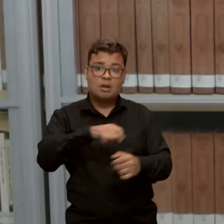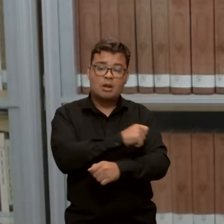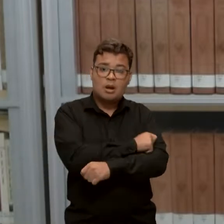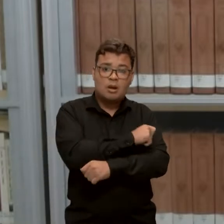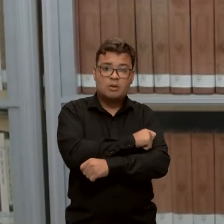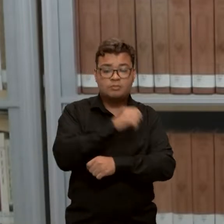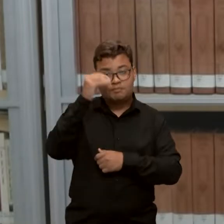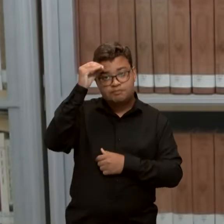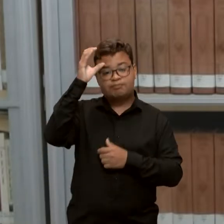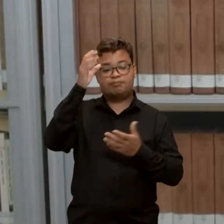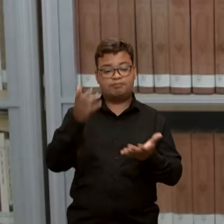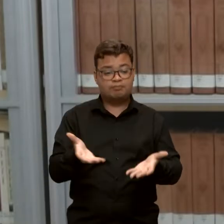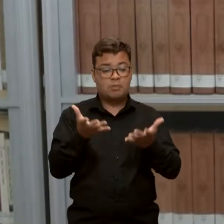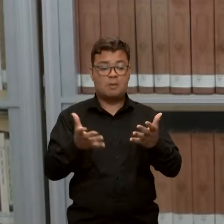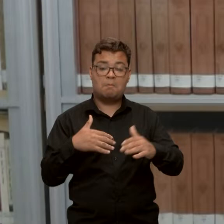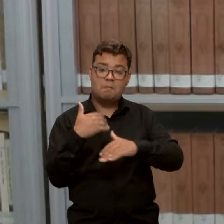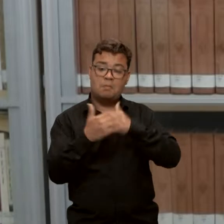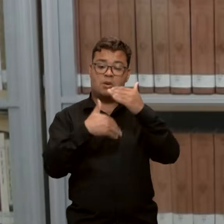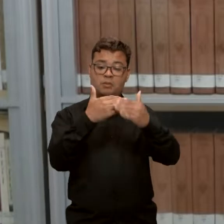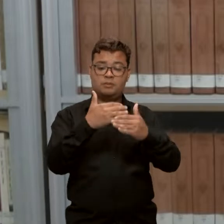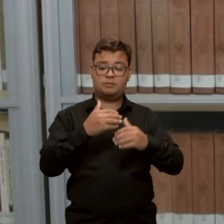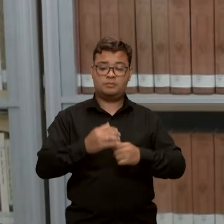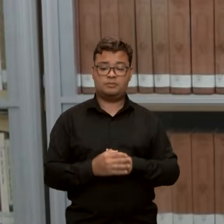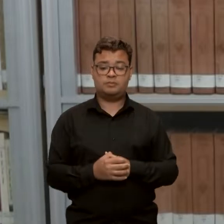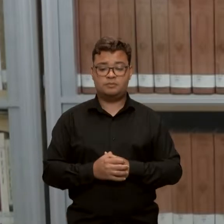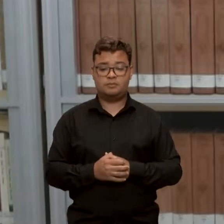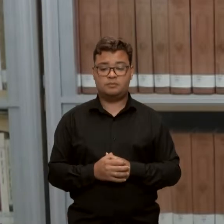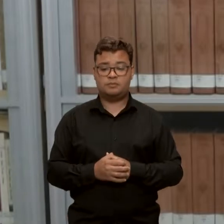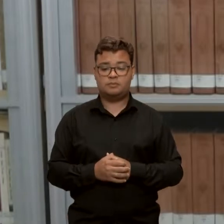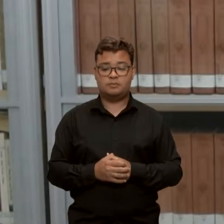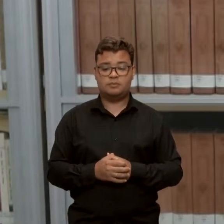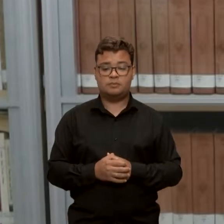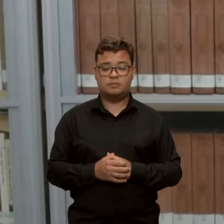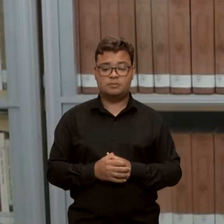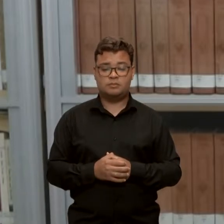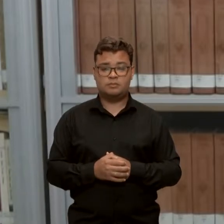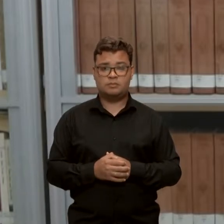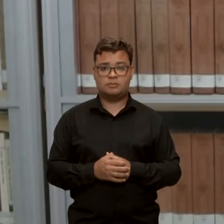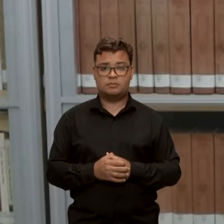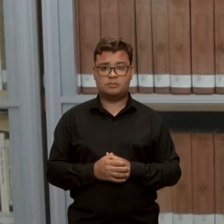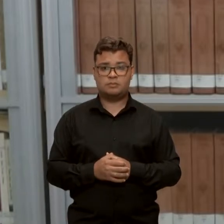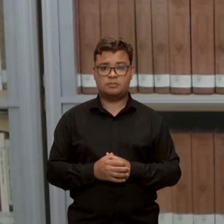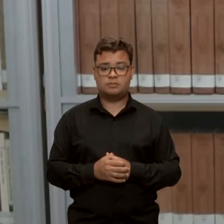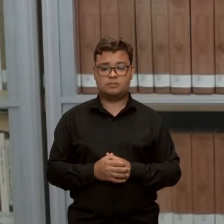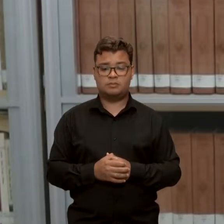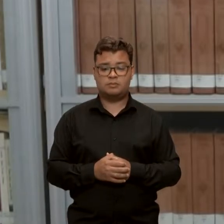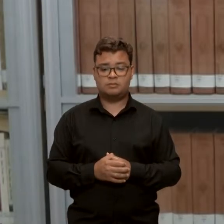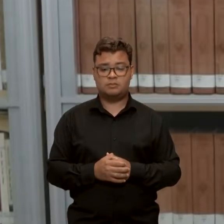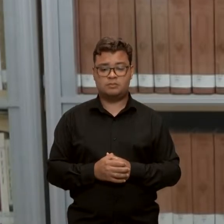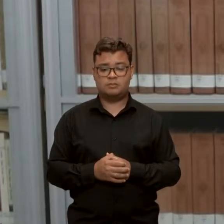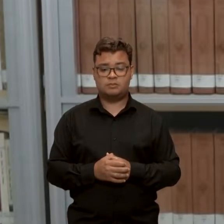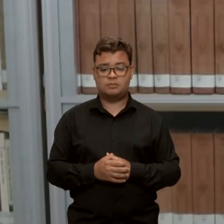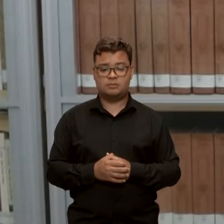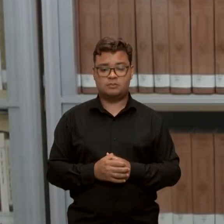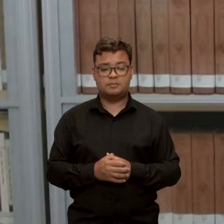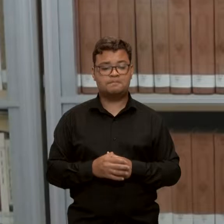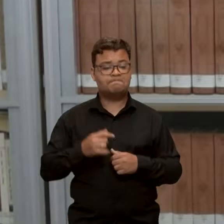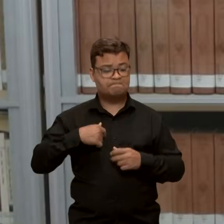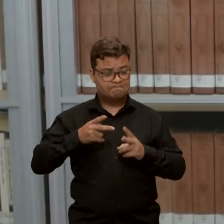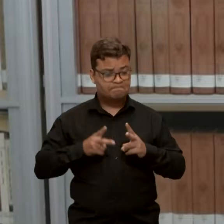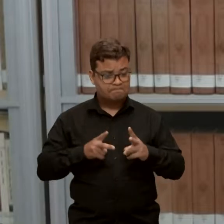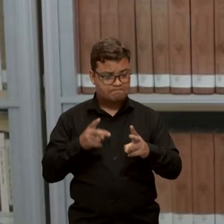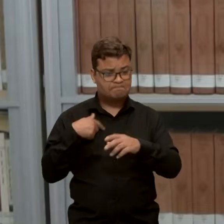em ensiná-los que eles precisam duvidar daquilo que eles acham que sabem, né? Esse exercício eu faço o tempo